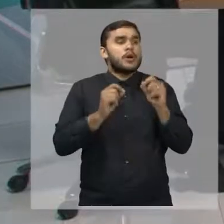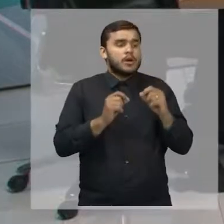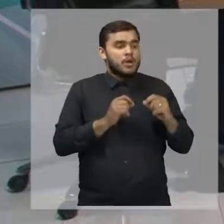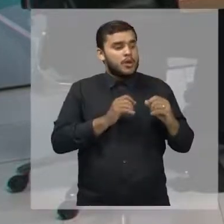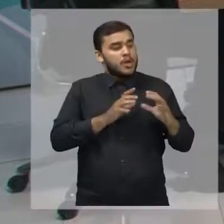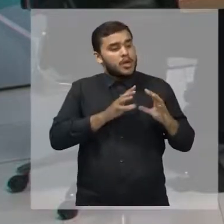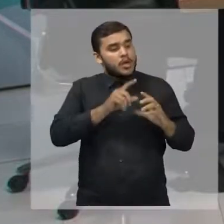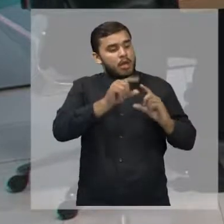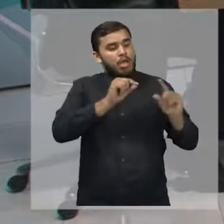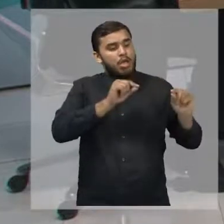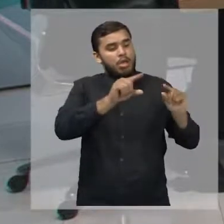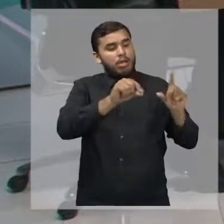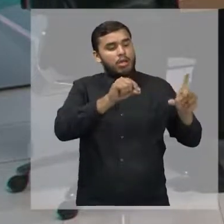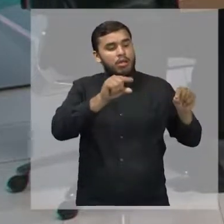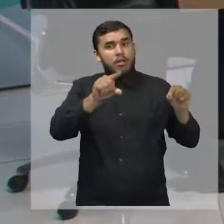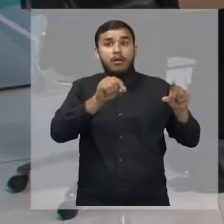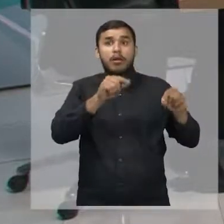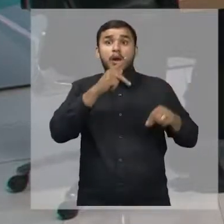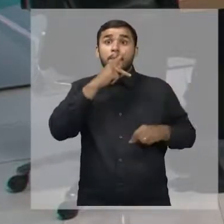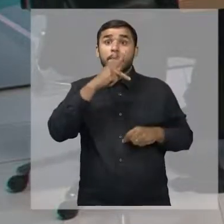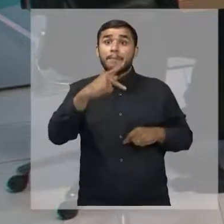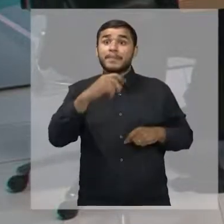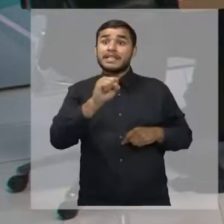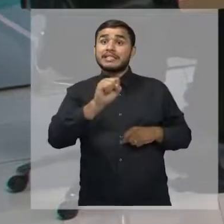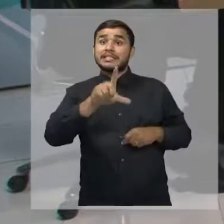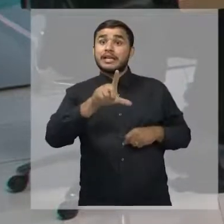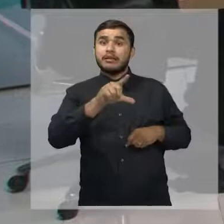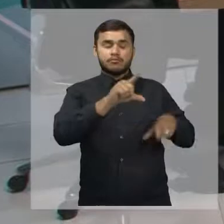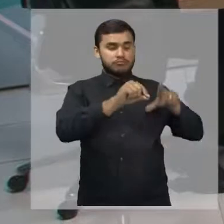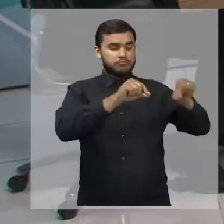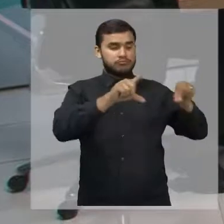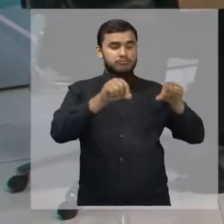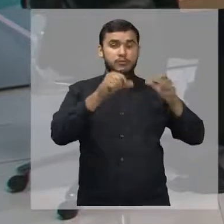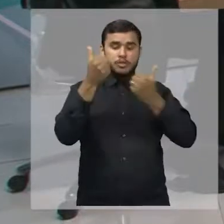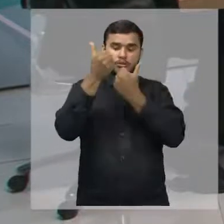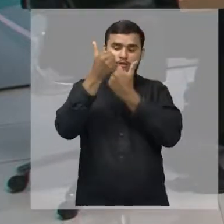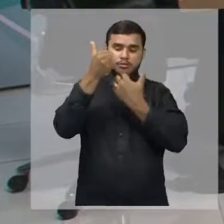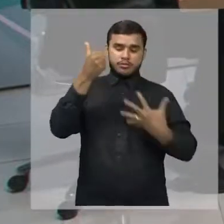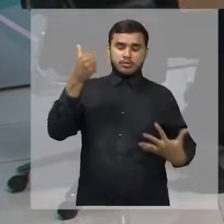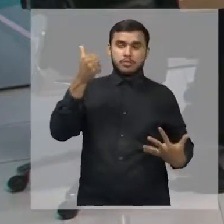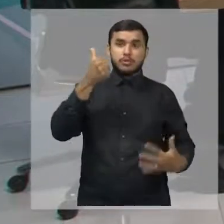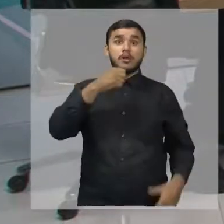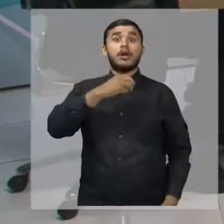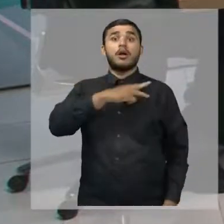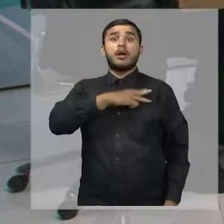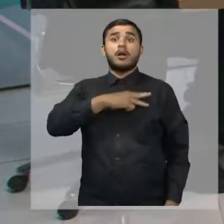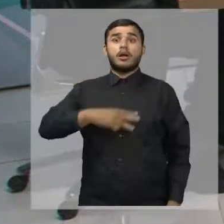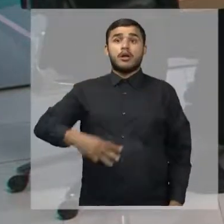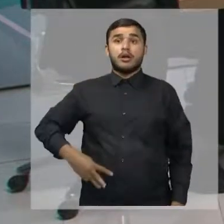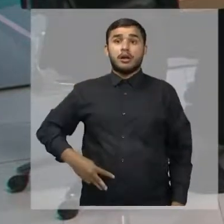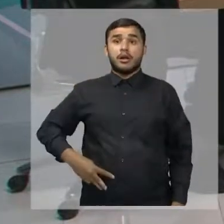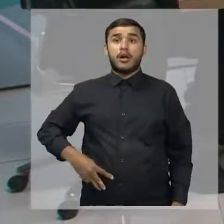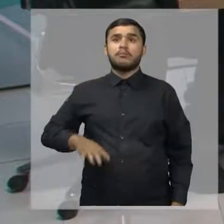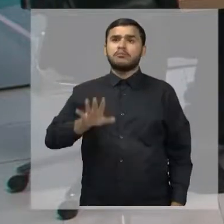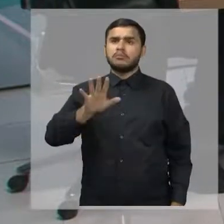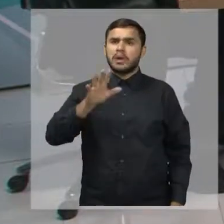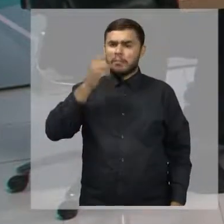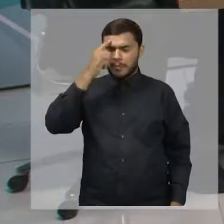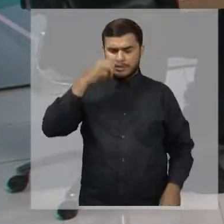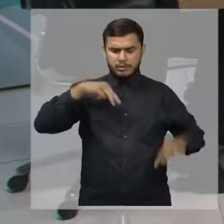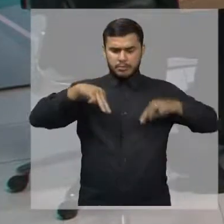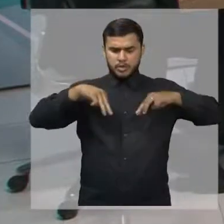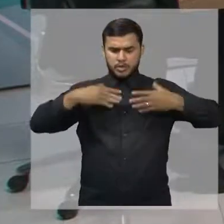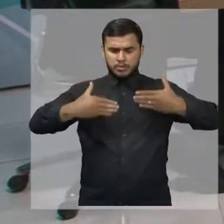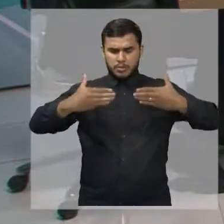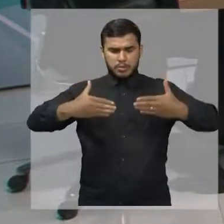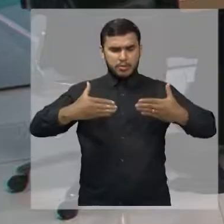composição no seu ministério. E tem uma terceira função que eu acho que essa nunca teve tão forte, que é a função de organizar o parlamento, organizar o poder no parlamento. Os